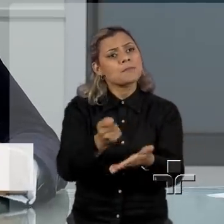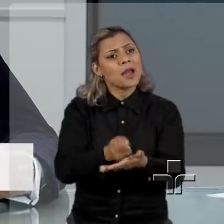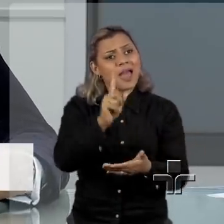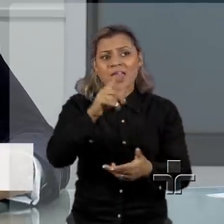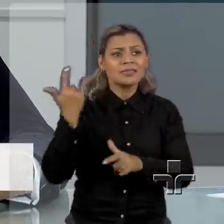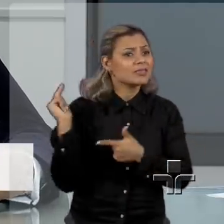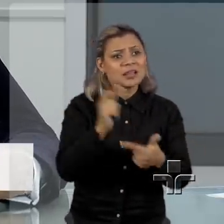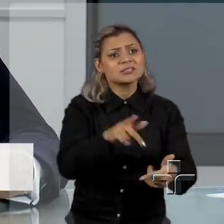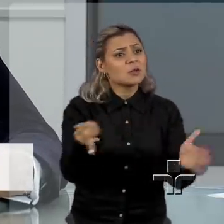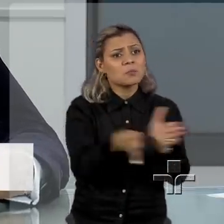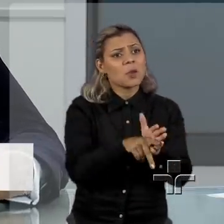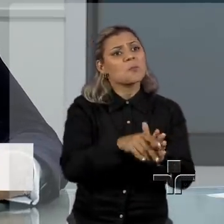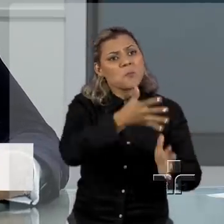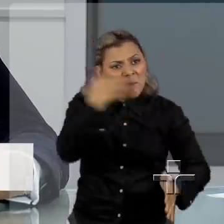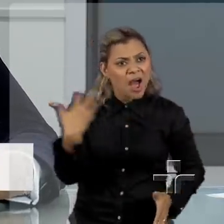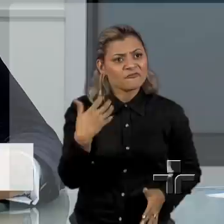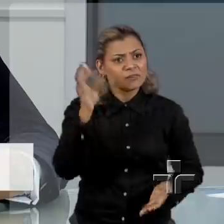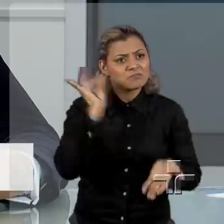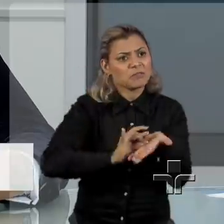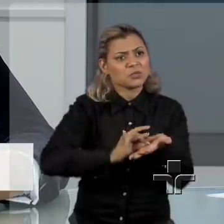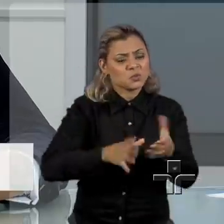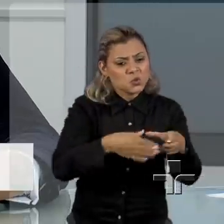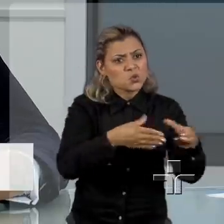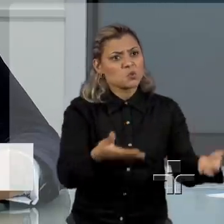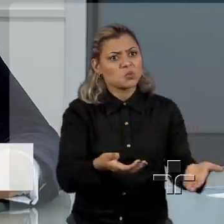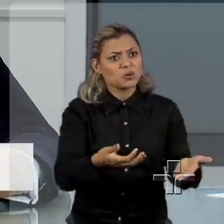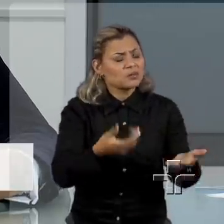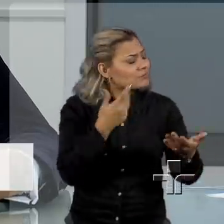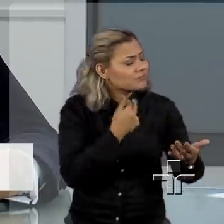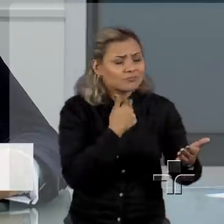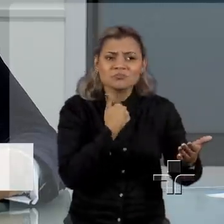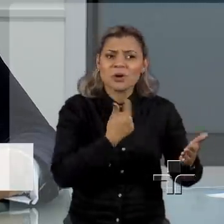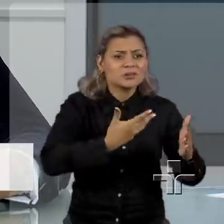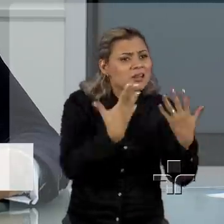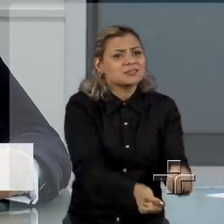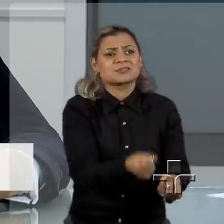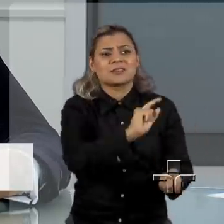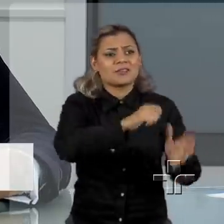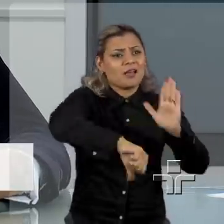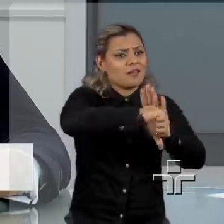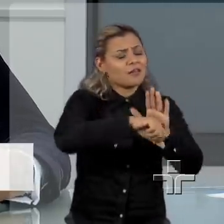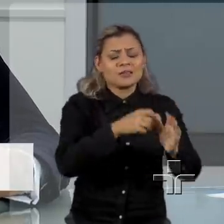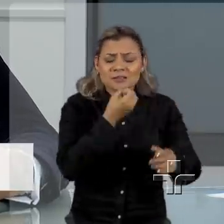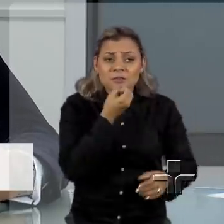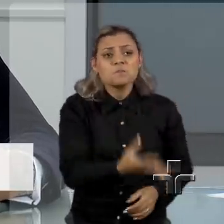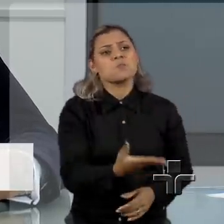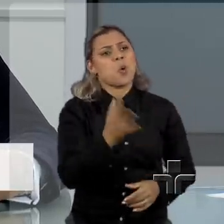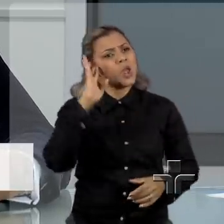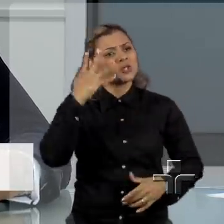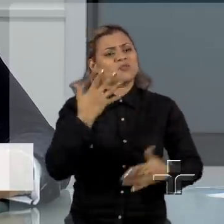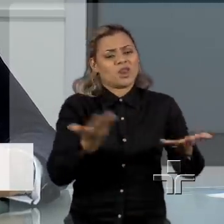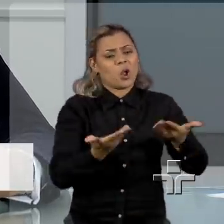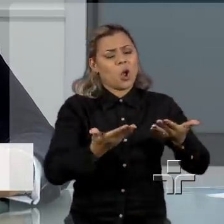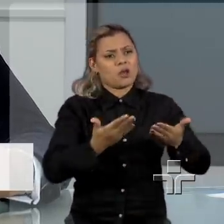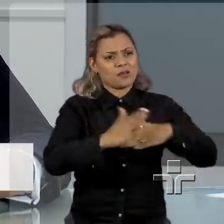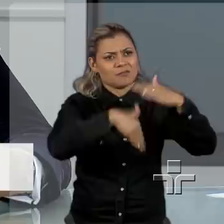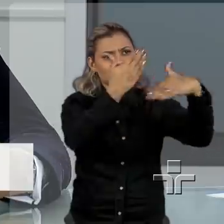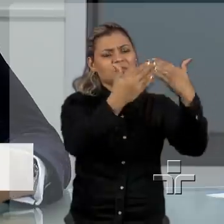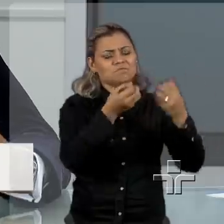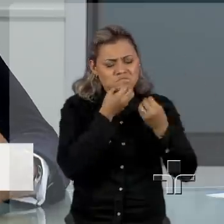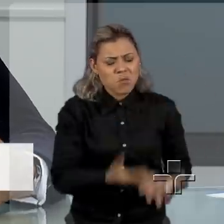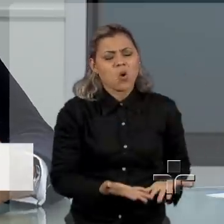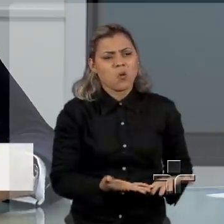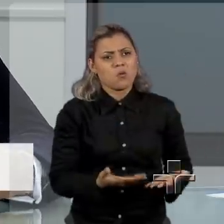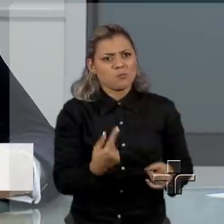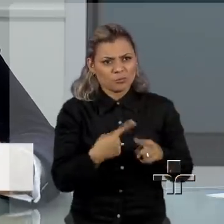de formação de máfia, uma tradição inaceitável. Que bom que estamos resolvendo isso, mas será que haverá um dia em que nós não